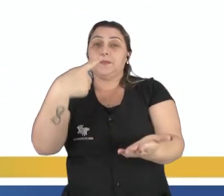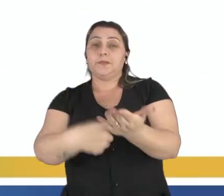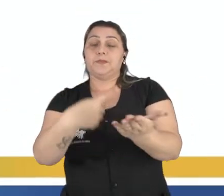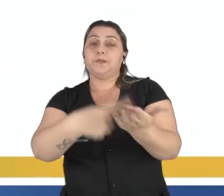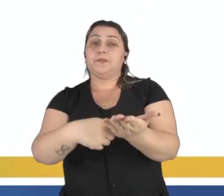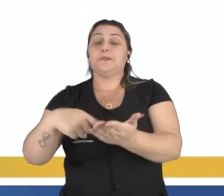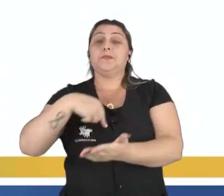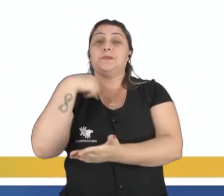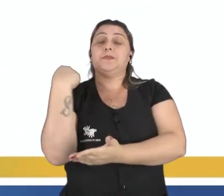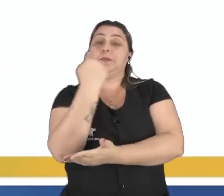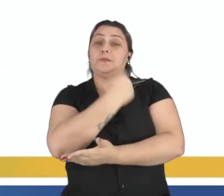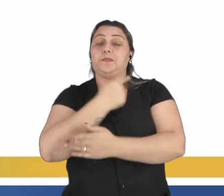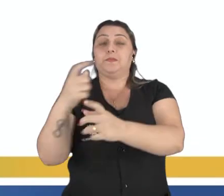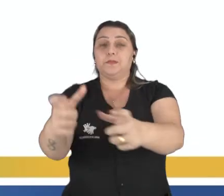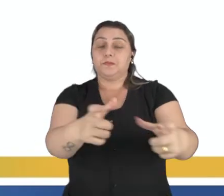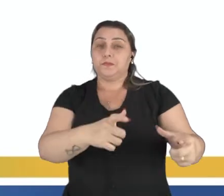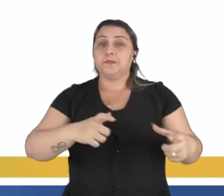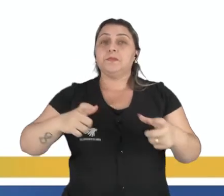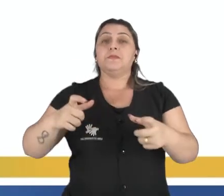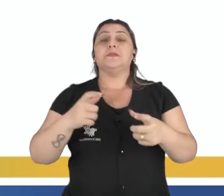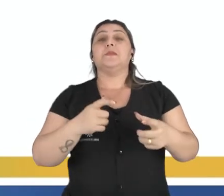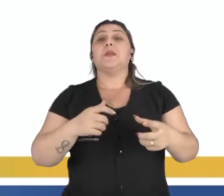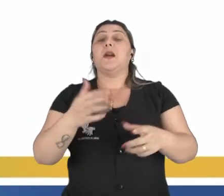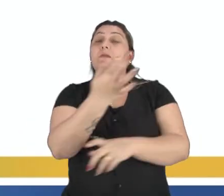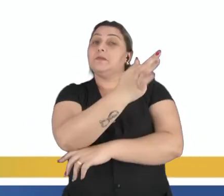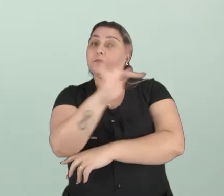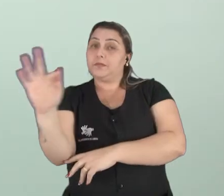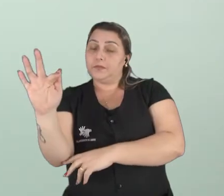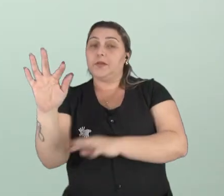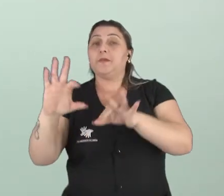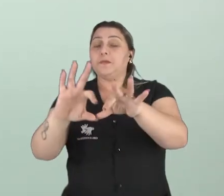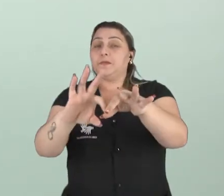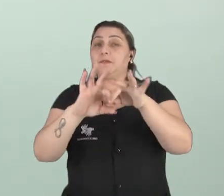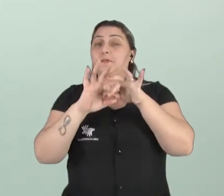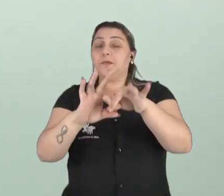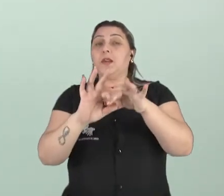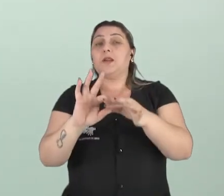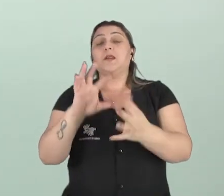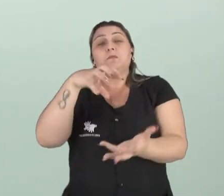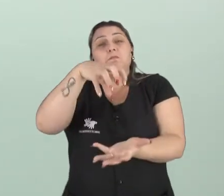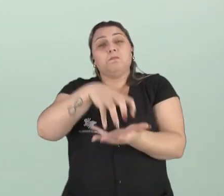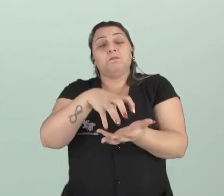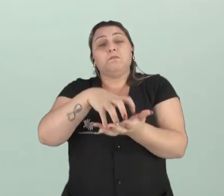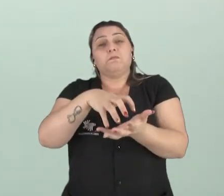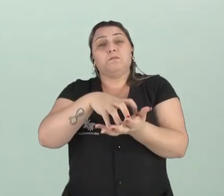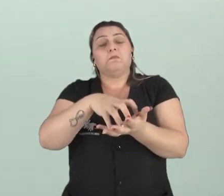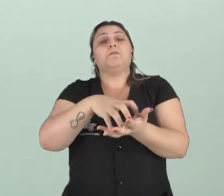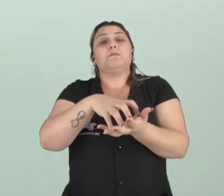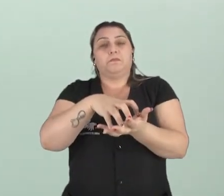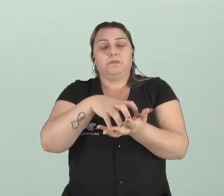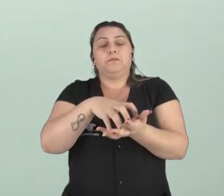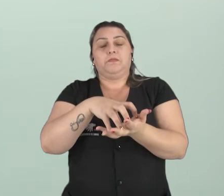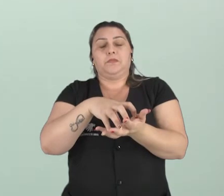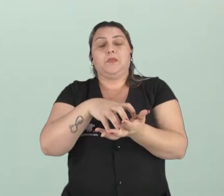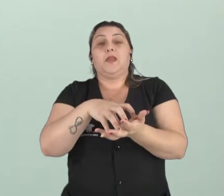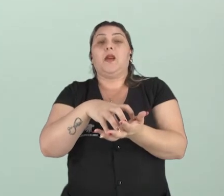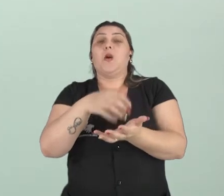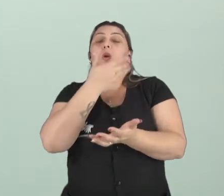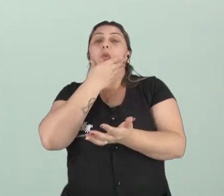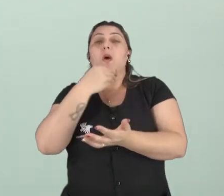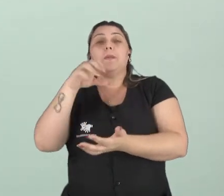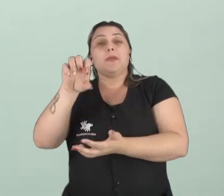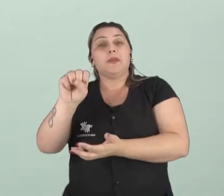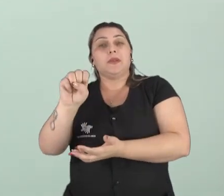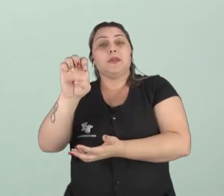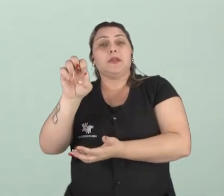nosso território, né, no nosso espaço, é um território federal, vinculado ao poder central. Então, os seringalistas,